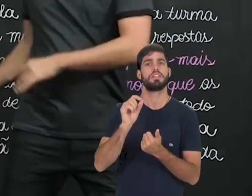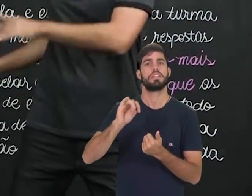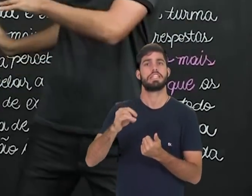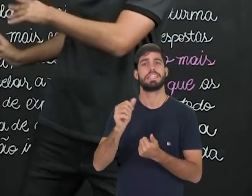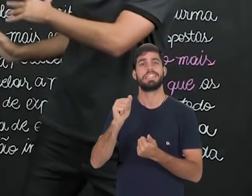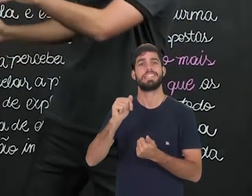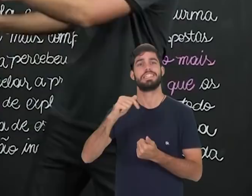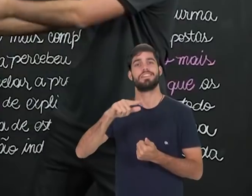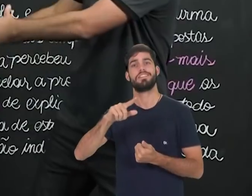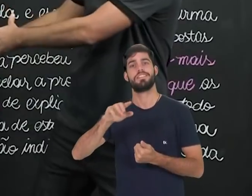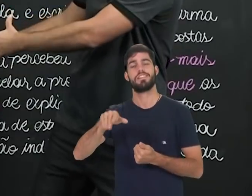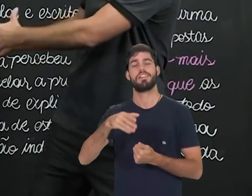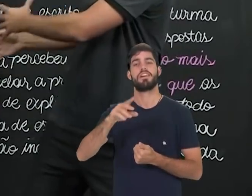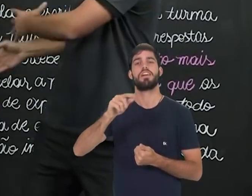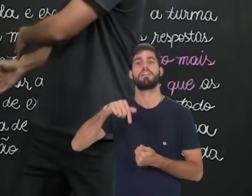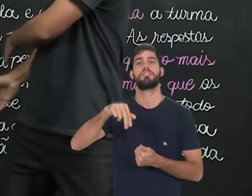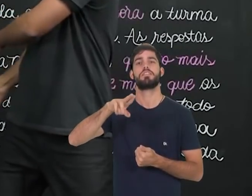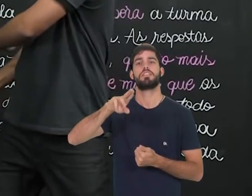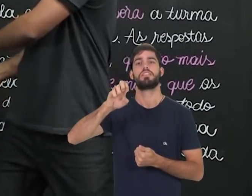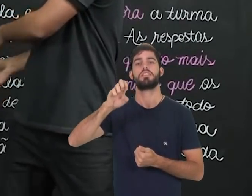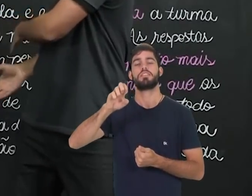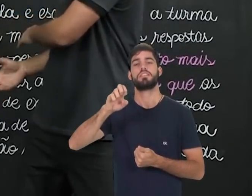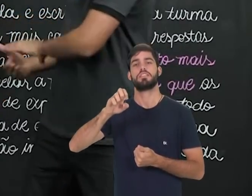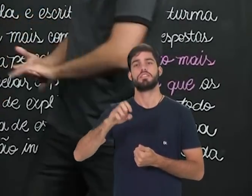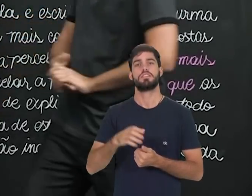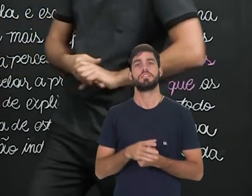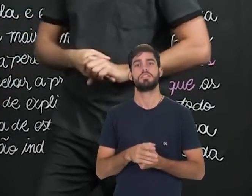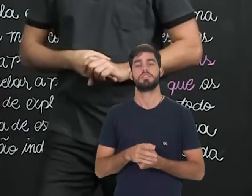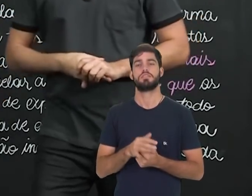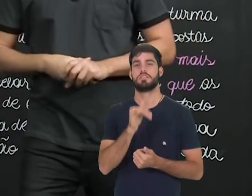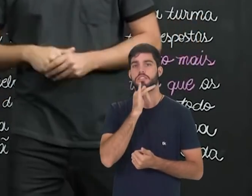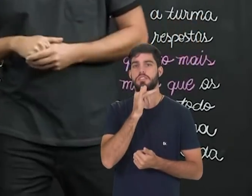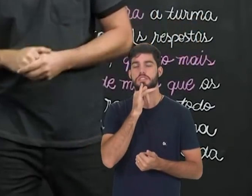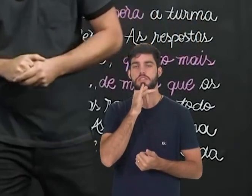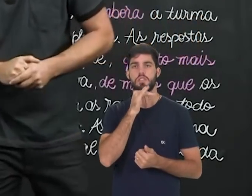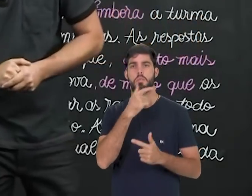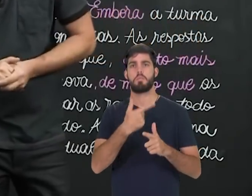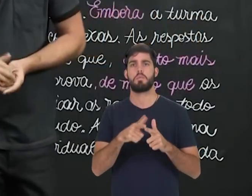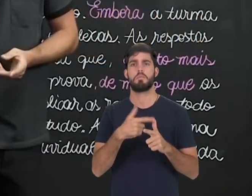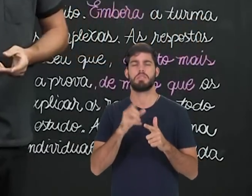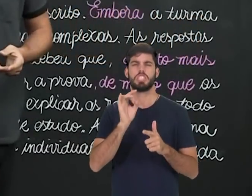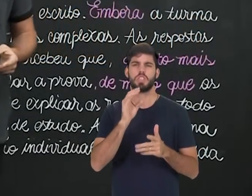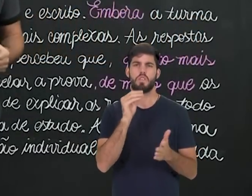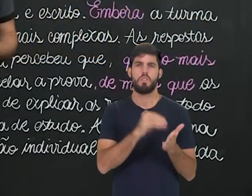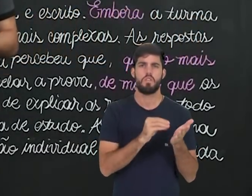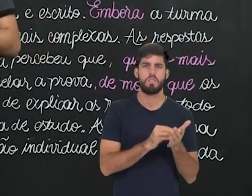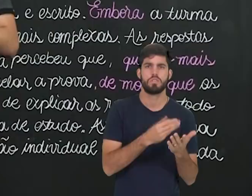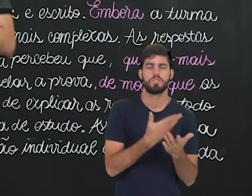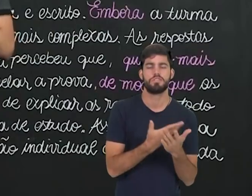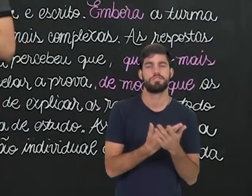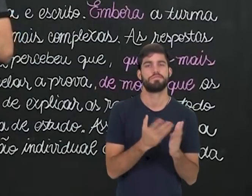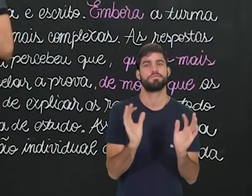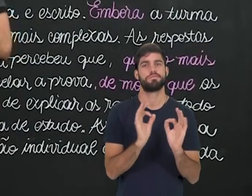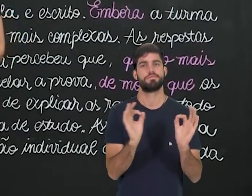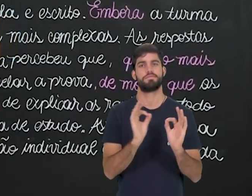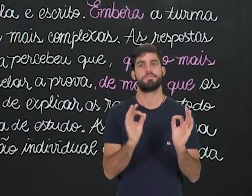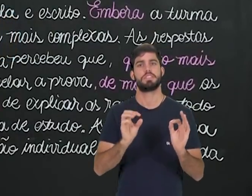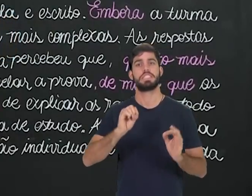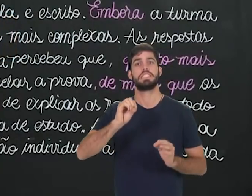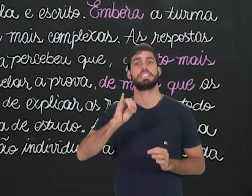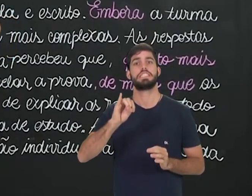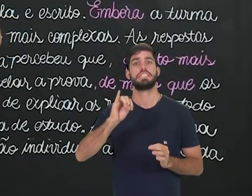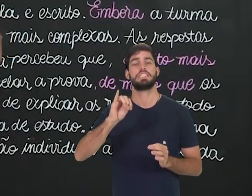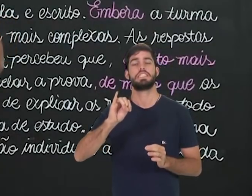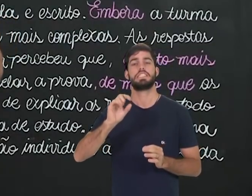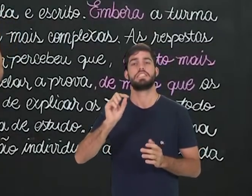que, ou seja, já que todo mundo tinha ido mal, o problema não era somente a falta de estudo. Nesse caso, o se está